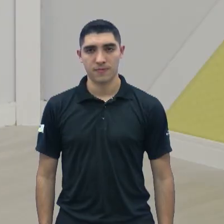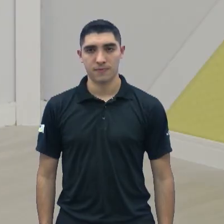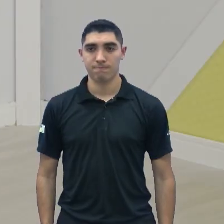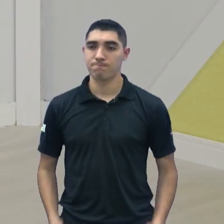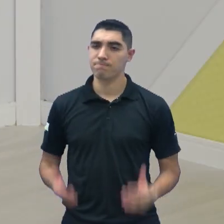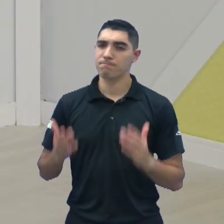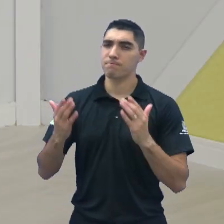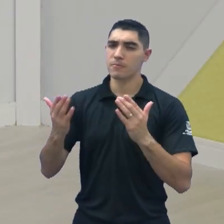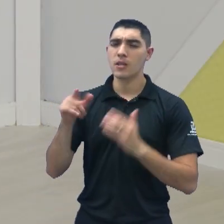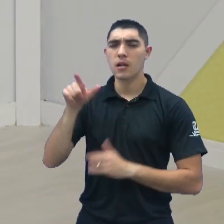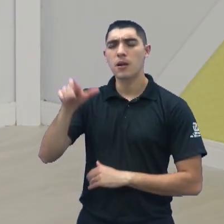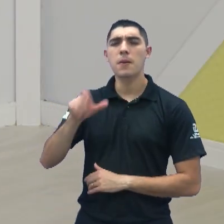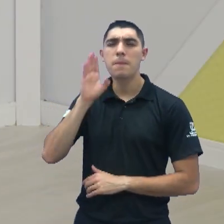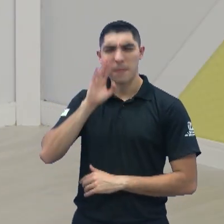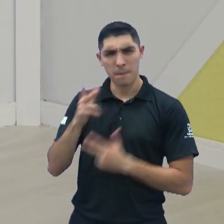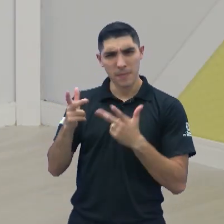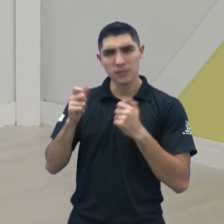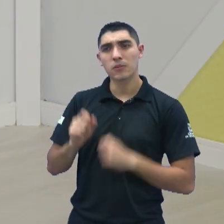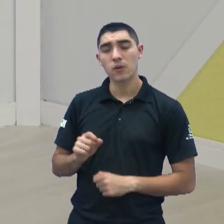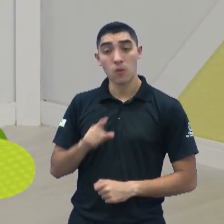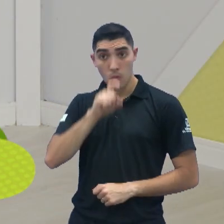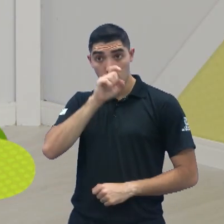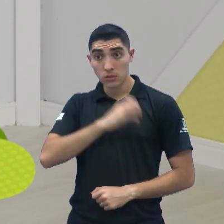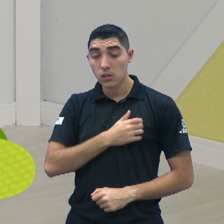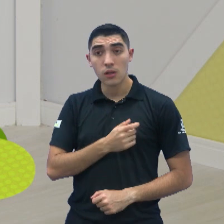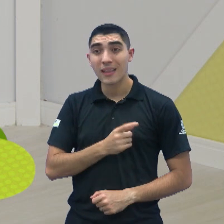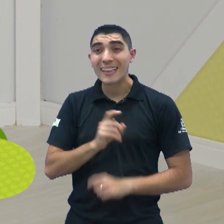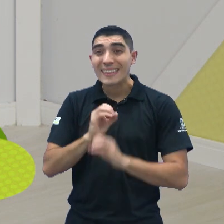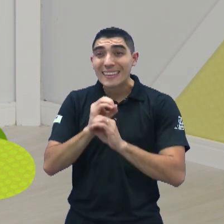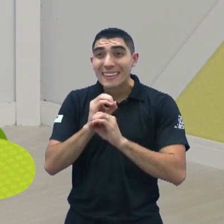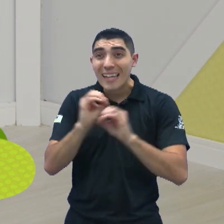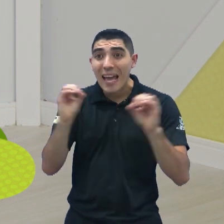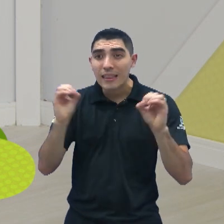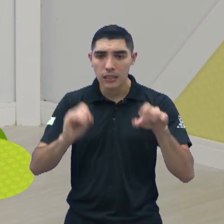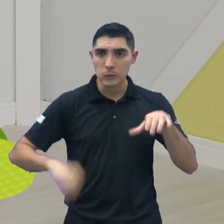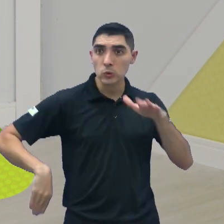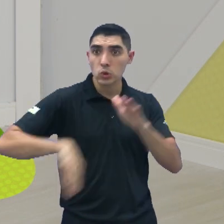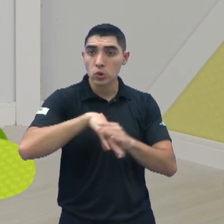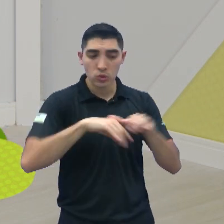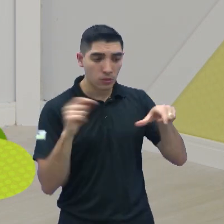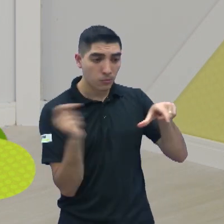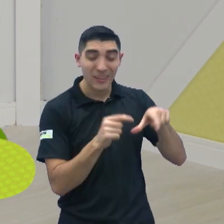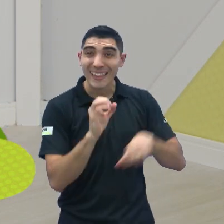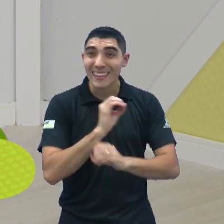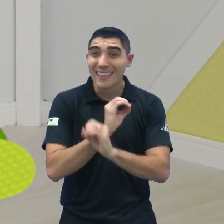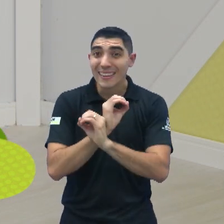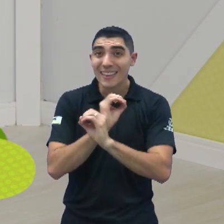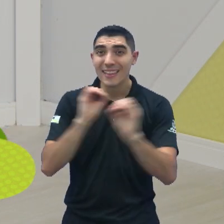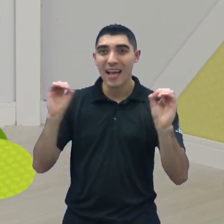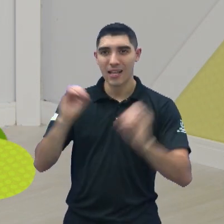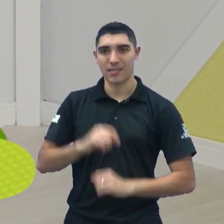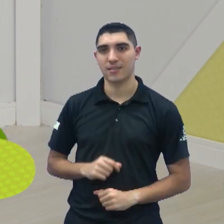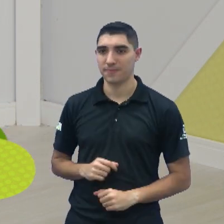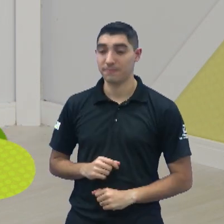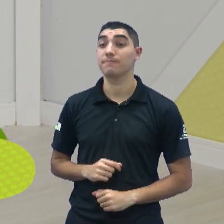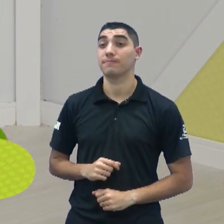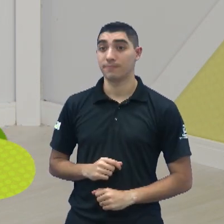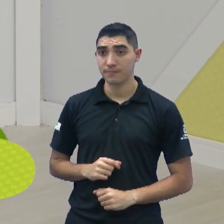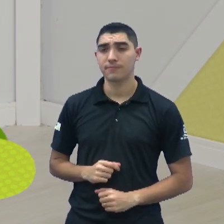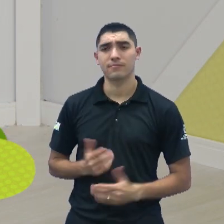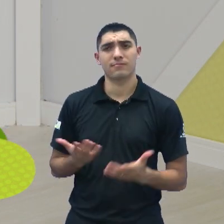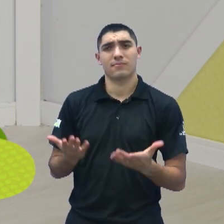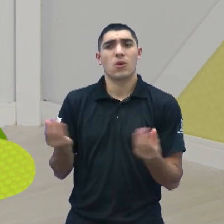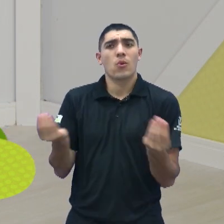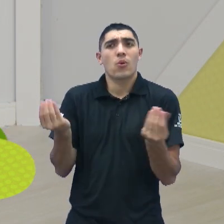Paulito, você reparou uma coisa? O São José não deu um chute a gol. Um chute a gol o São José deu na partida. Não tem como ganhar,